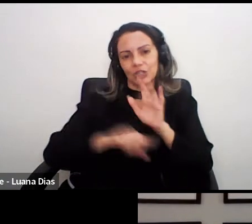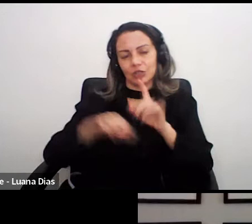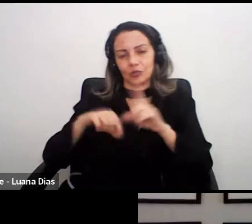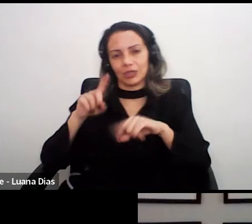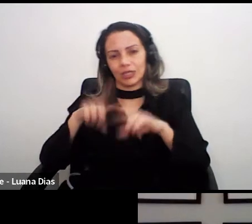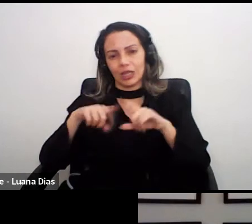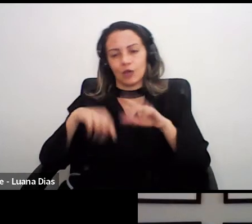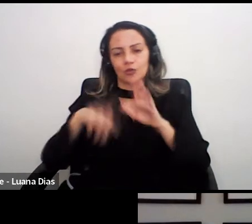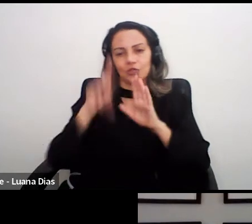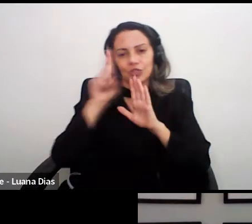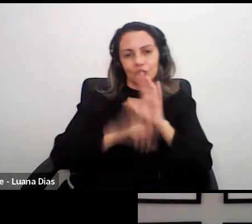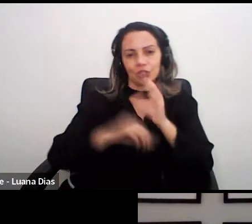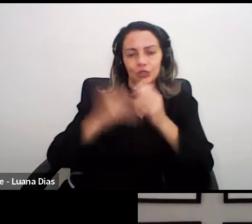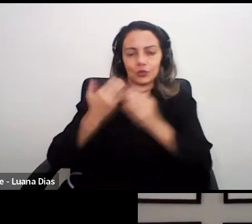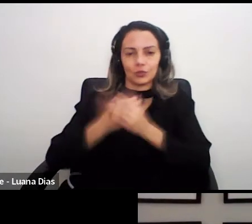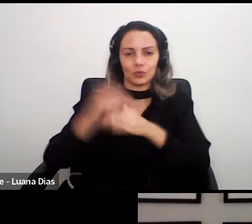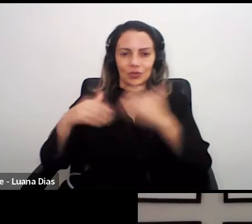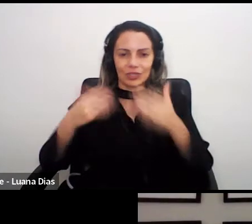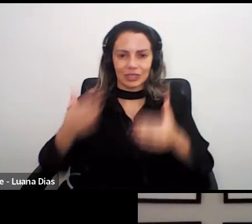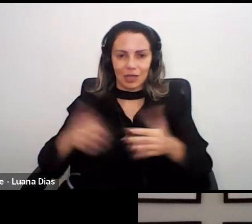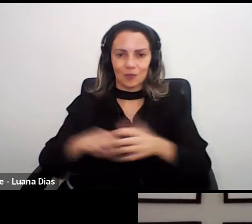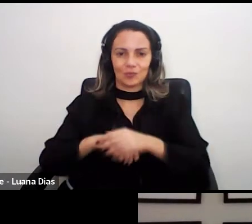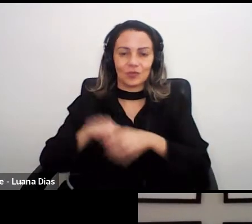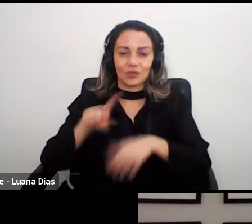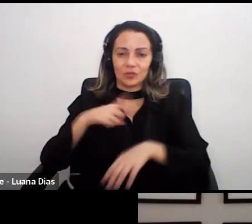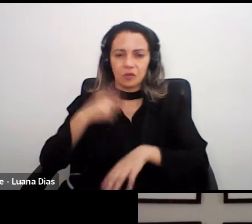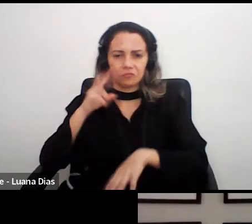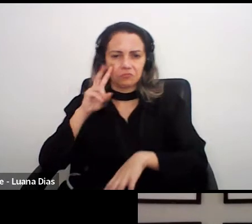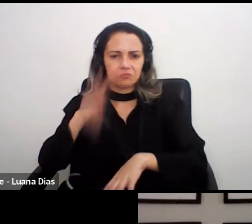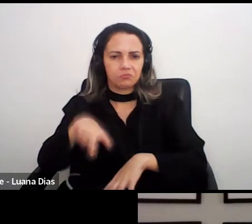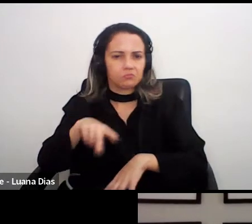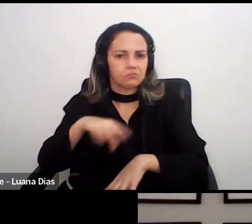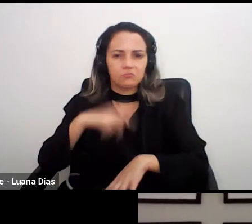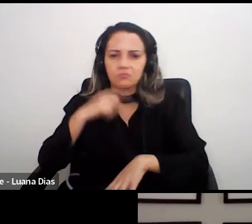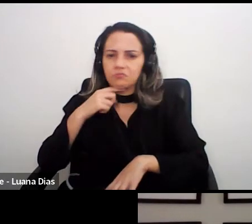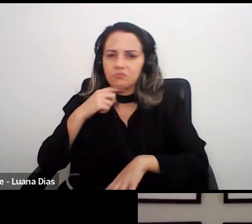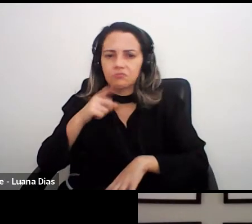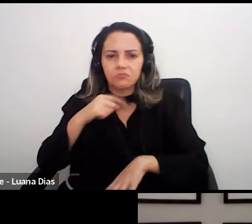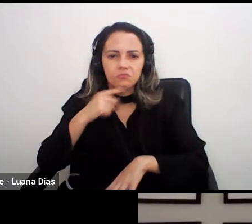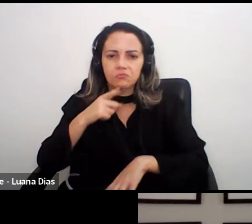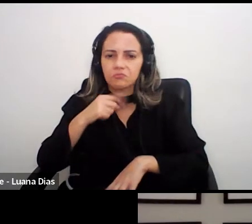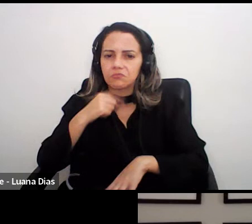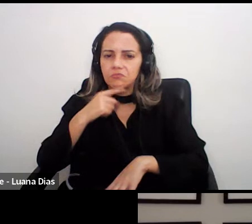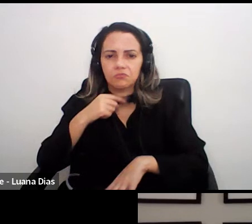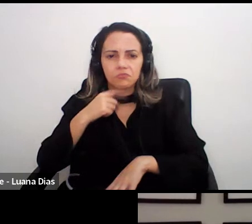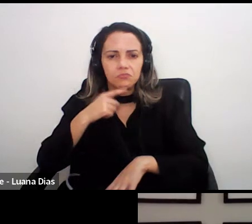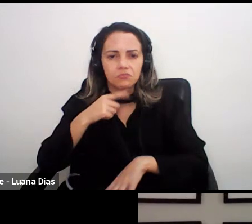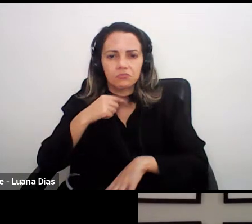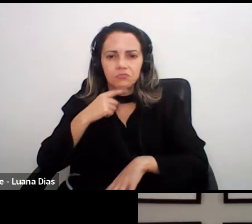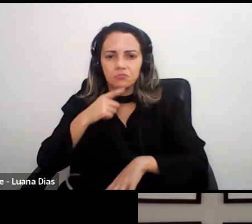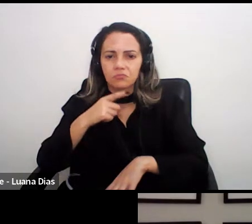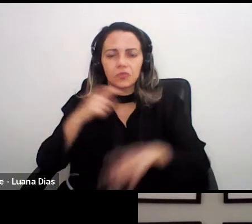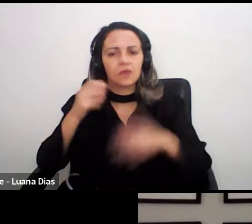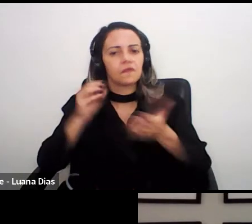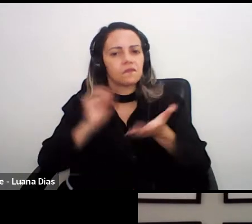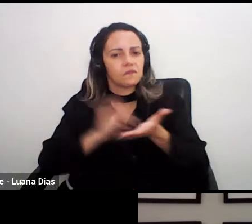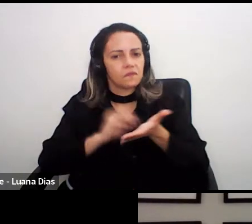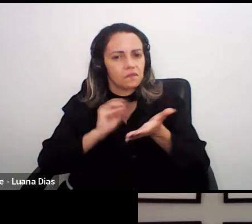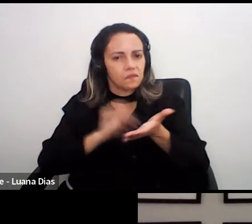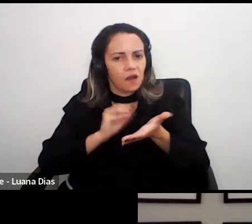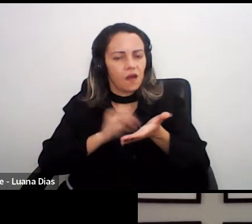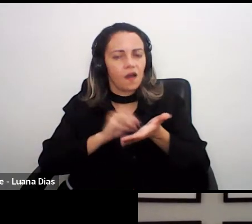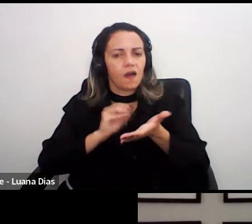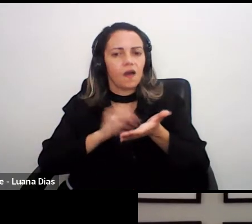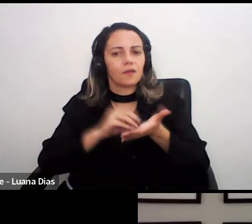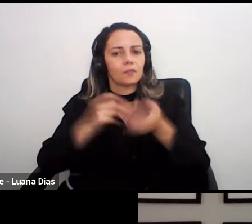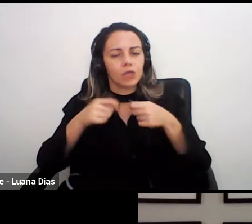nossas ferramentas, né? A gente tem visto que isso não está dando certo, pelo menos não é suficiente, né? A gente precisa de